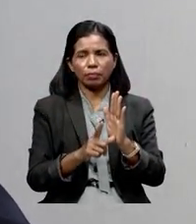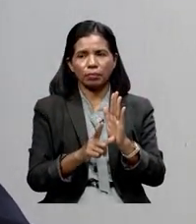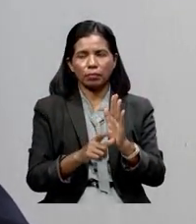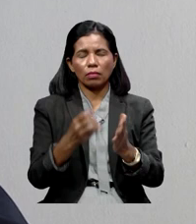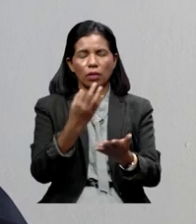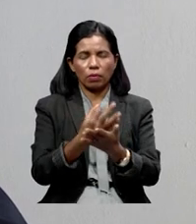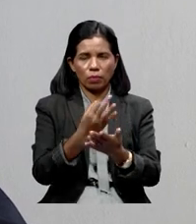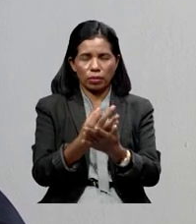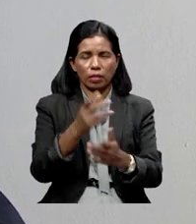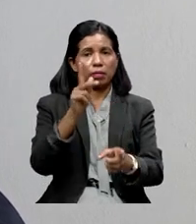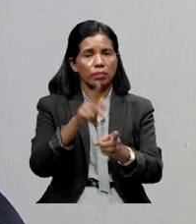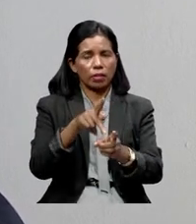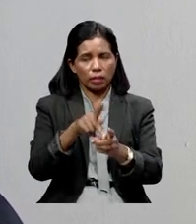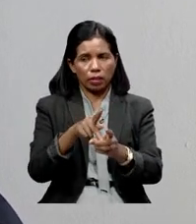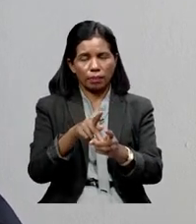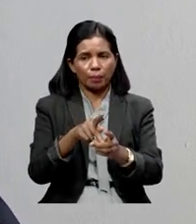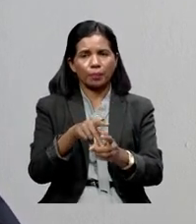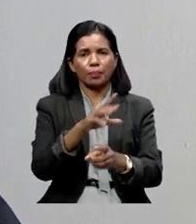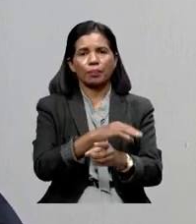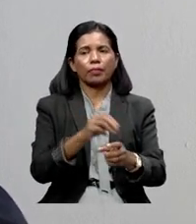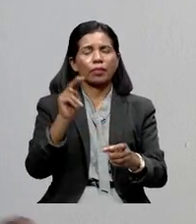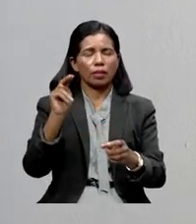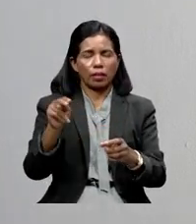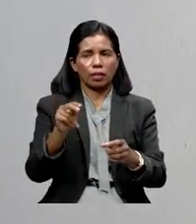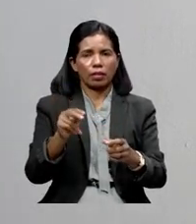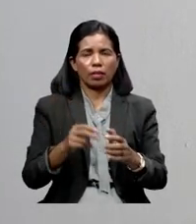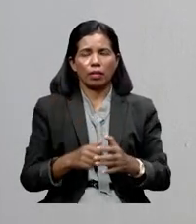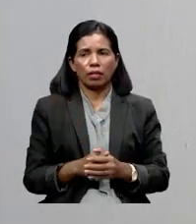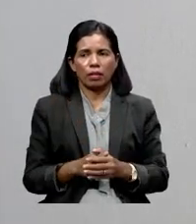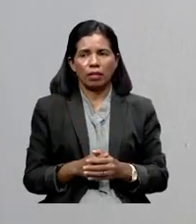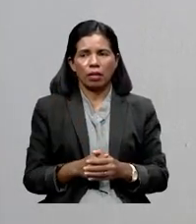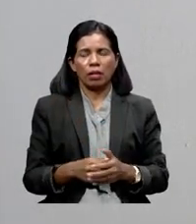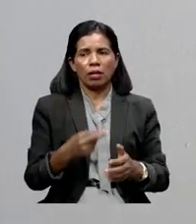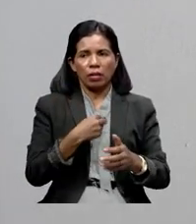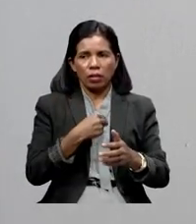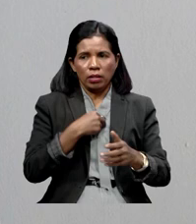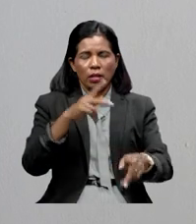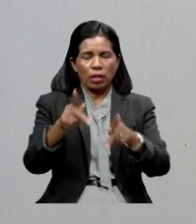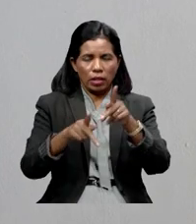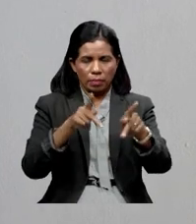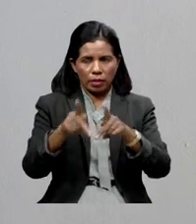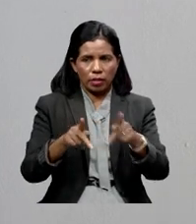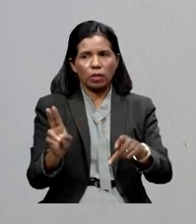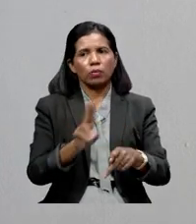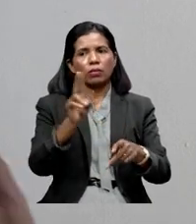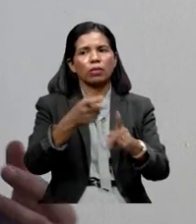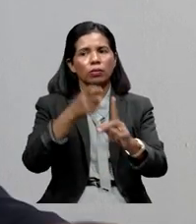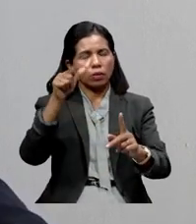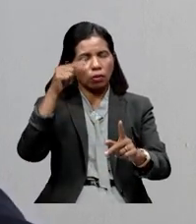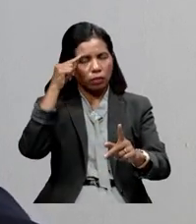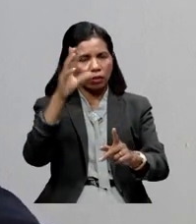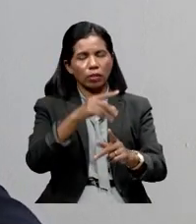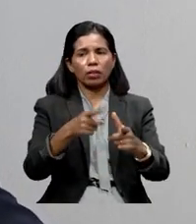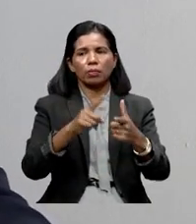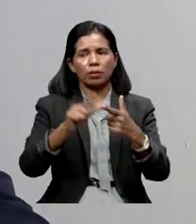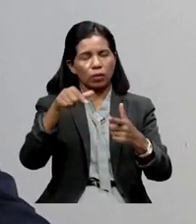fundo ne ini ya ansa na ine povo, mas zere o si governo e depois governo